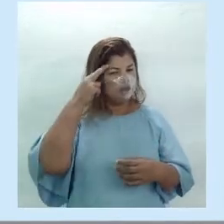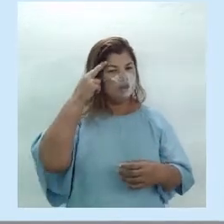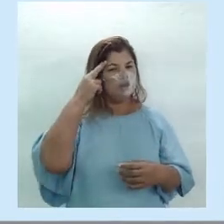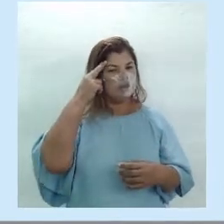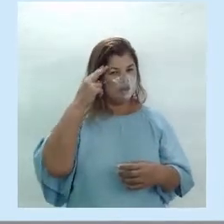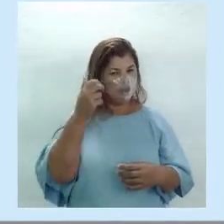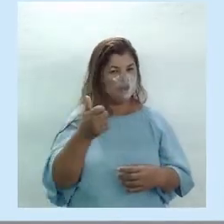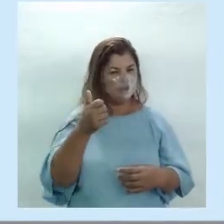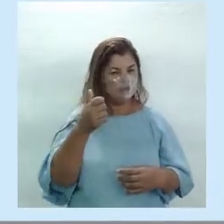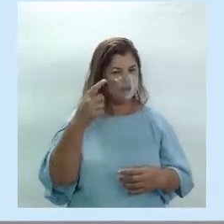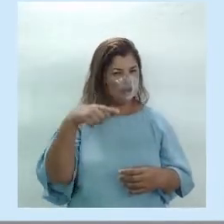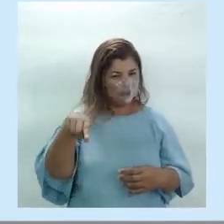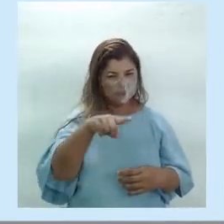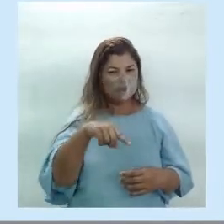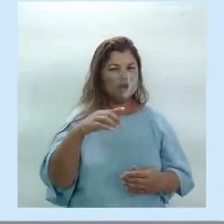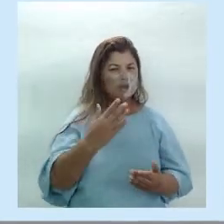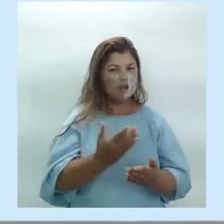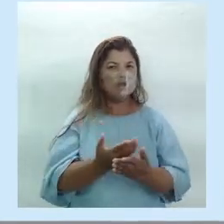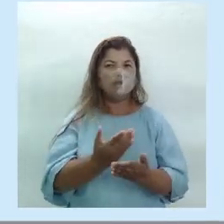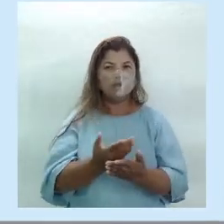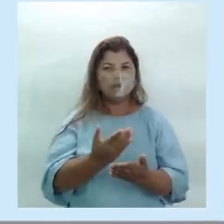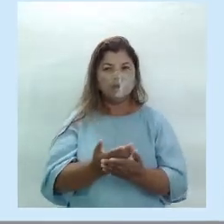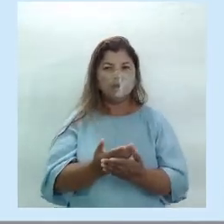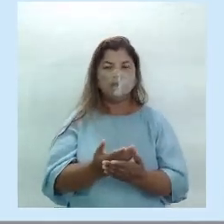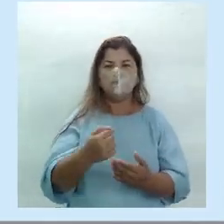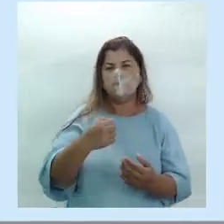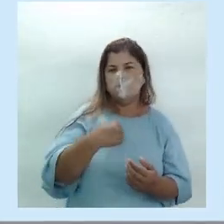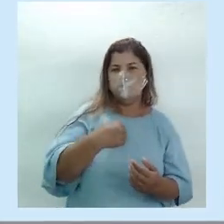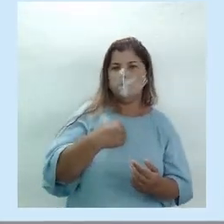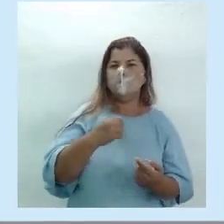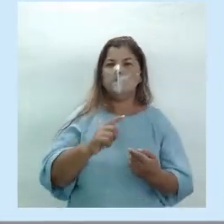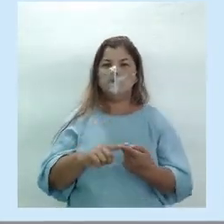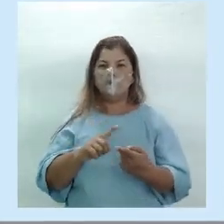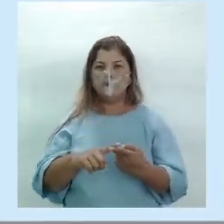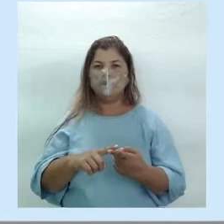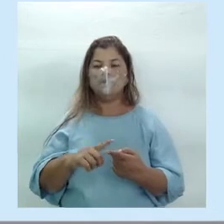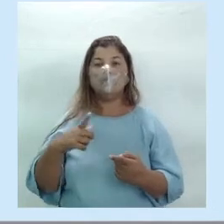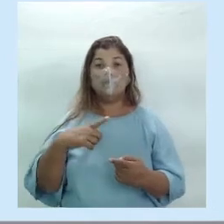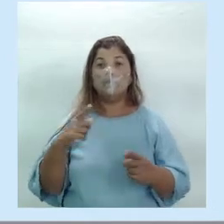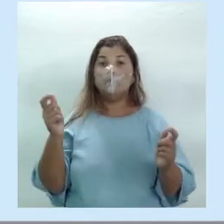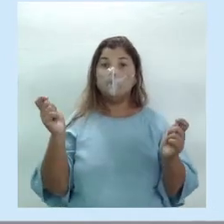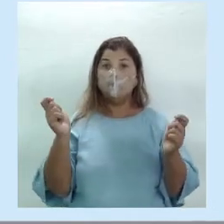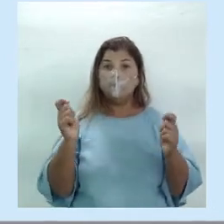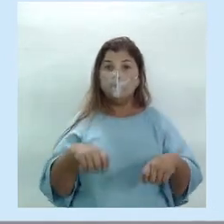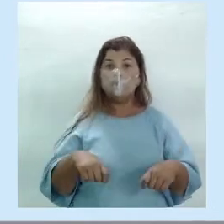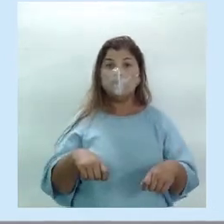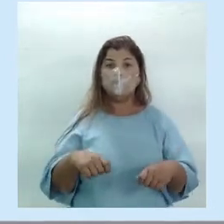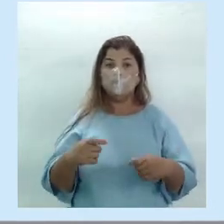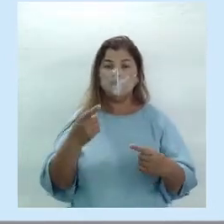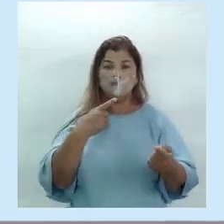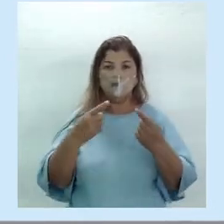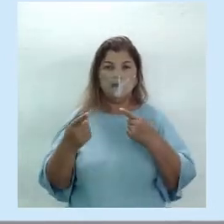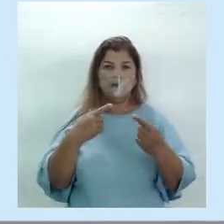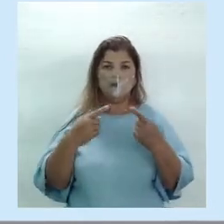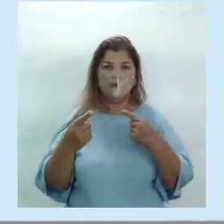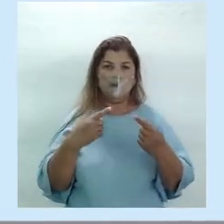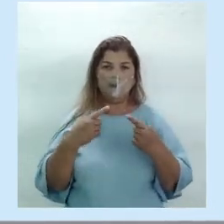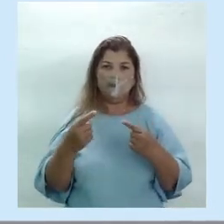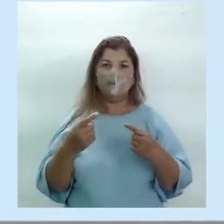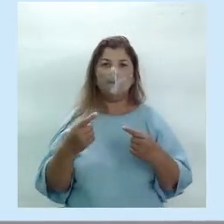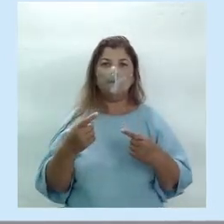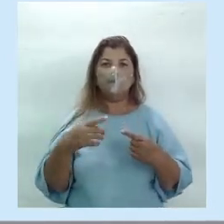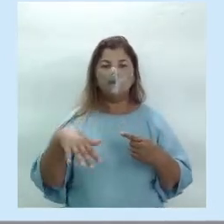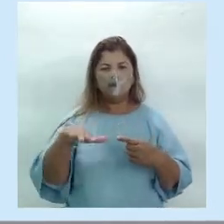com o diferente. Fica aí uma reflexão. Será que você, estudante, será que eu também, será que nós